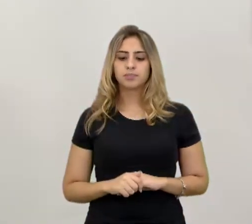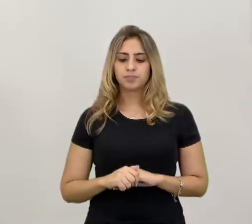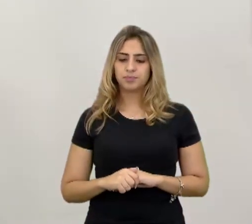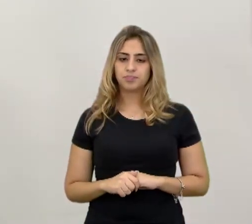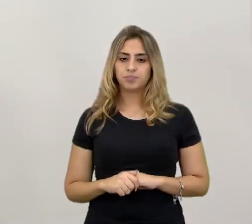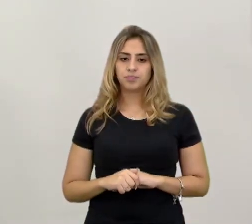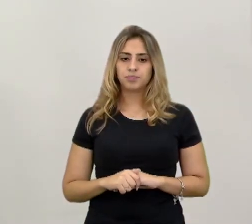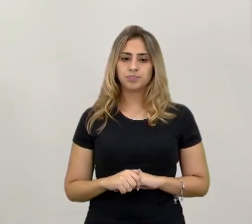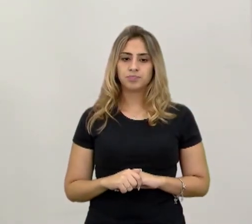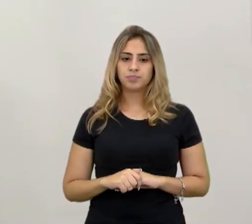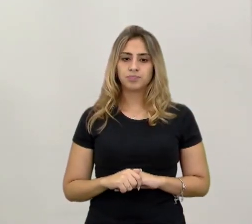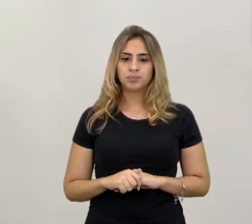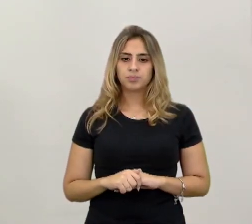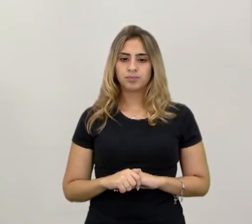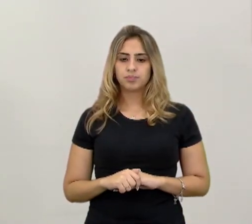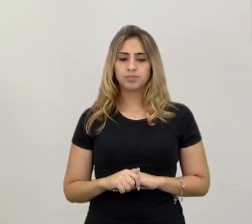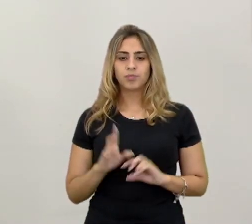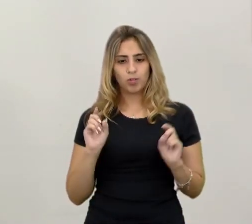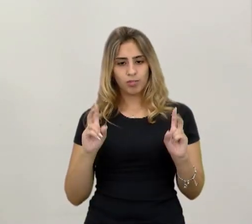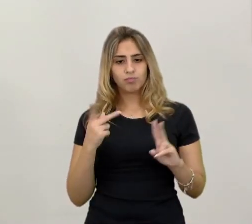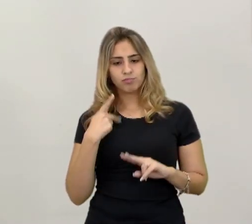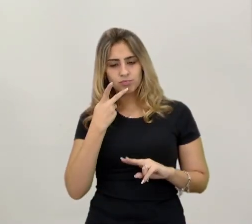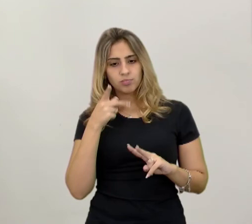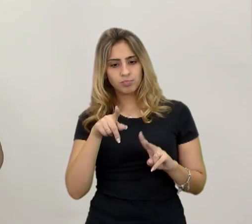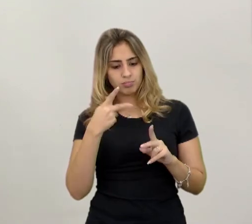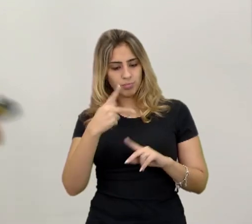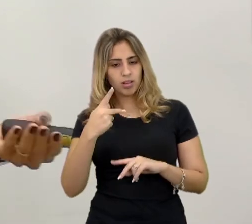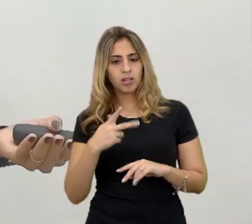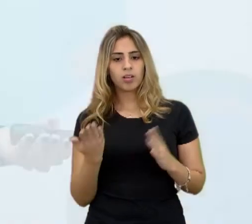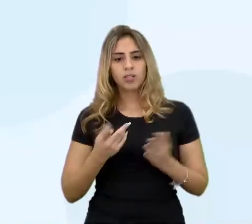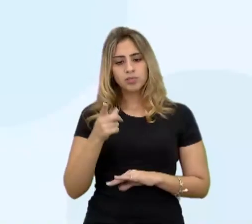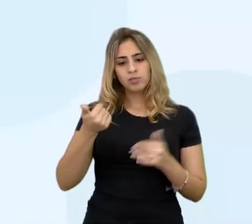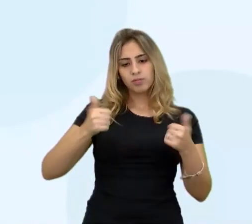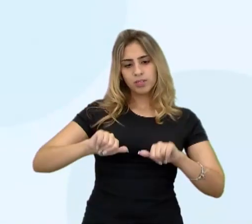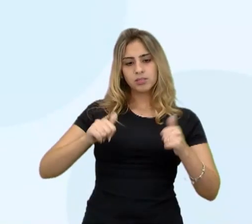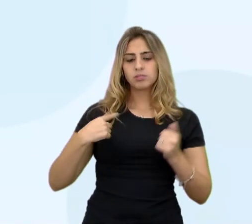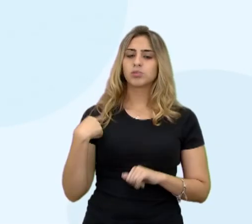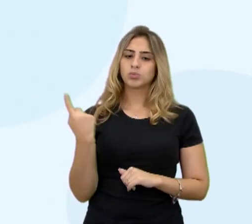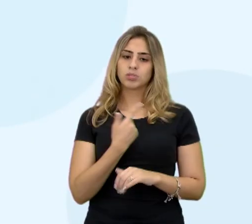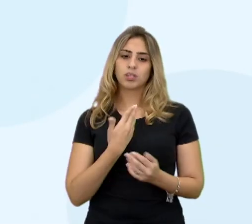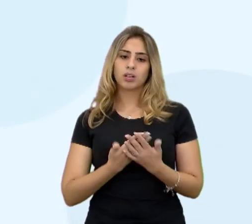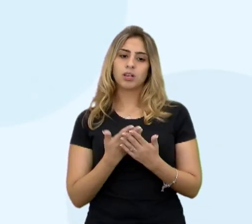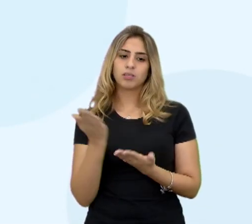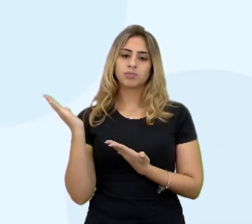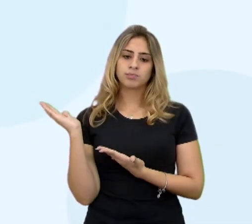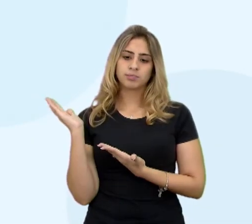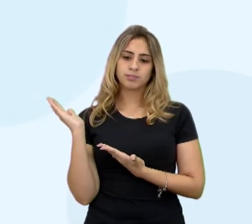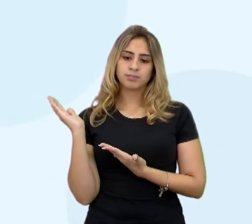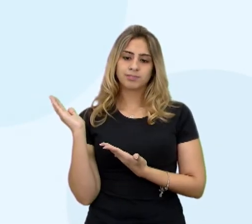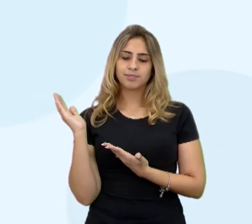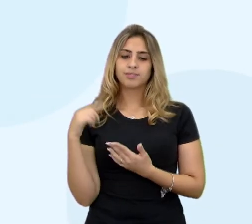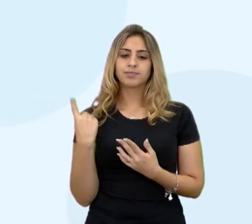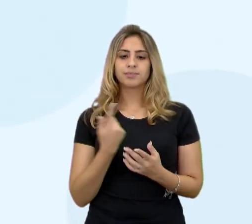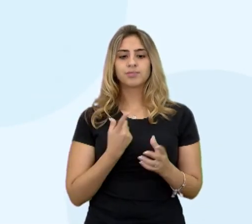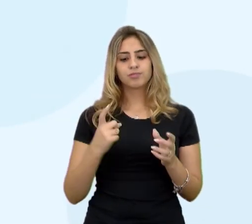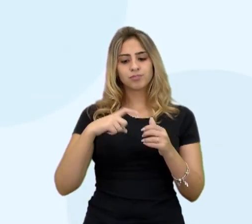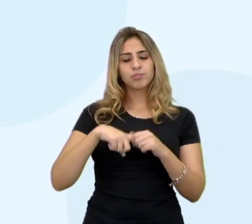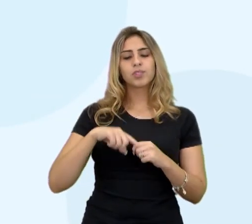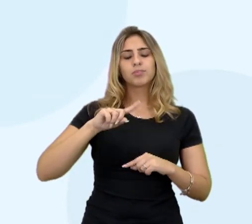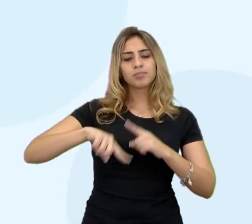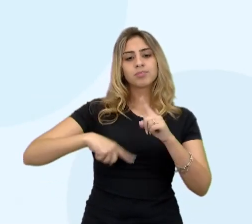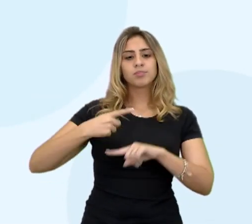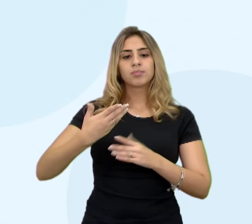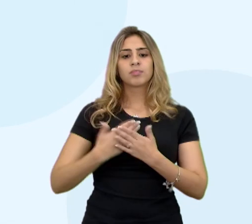falar especificamente dela. Tá? E aí vocês vão avaliar nossa aula agora, estou ficando por aqui e a gente vai voltar aí com as aulas